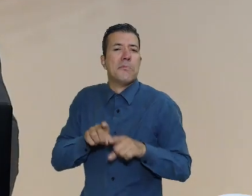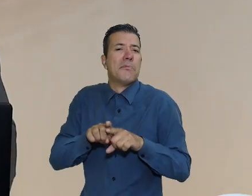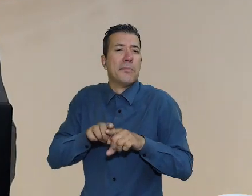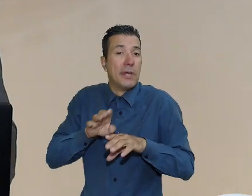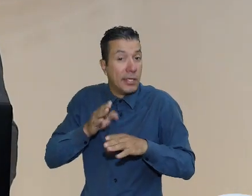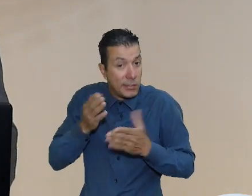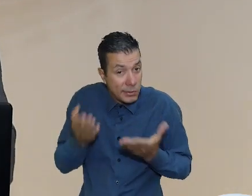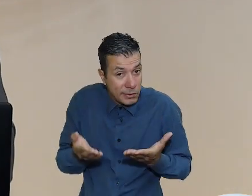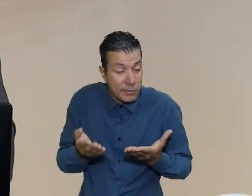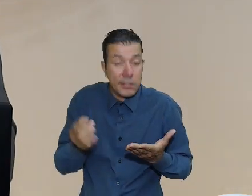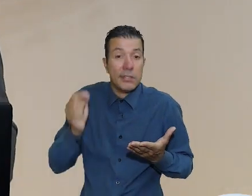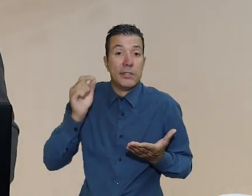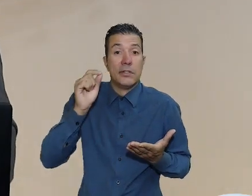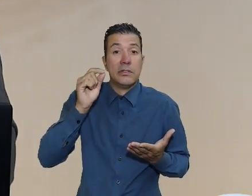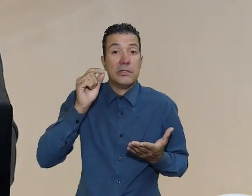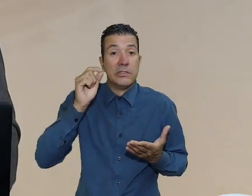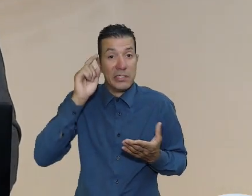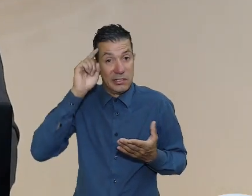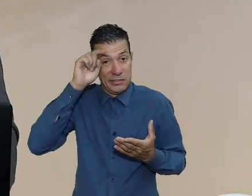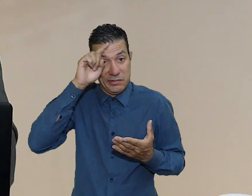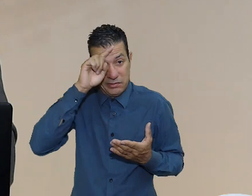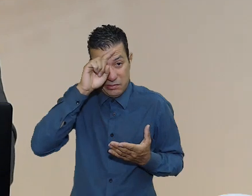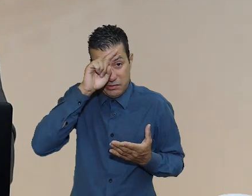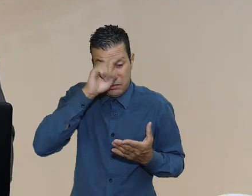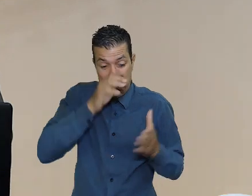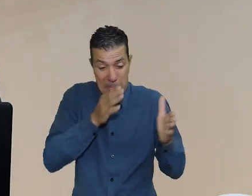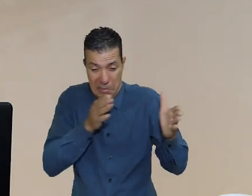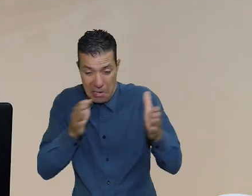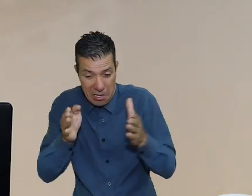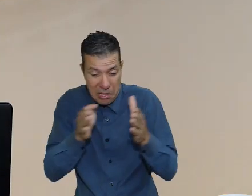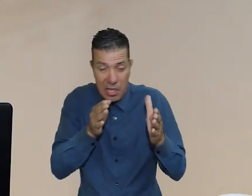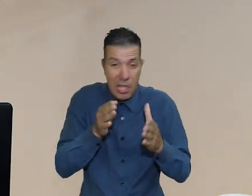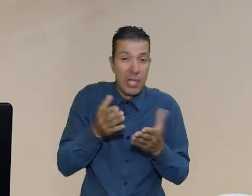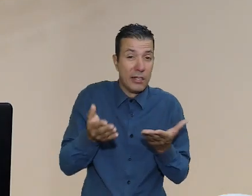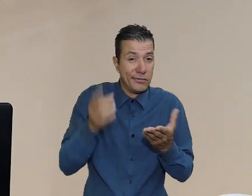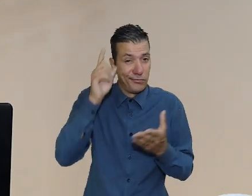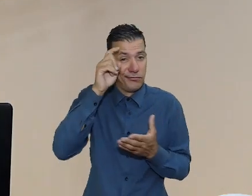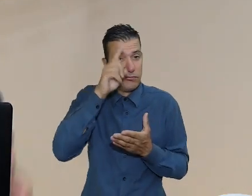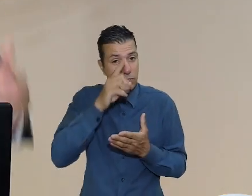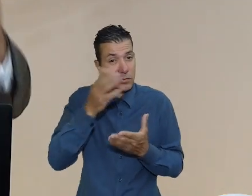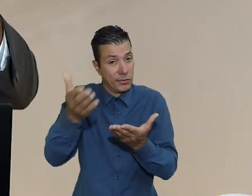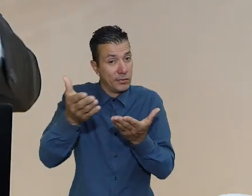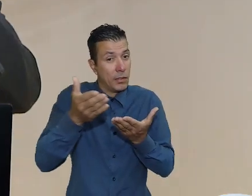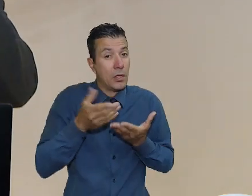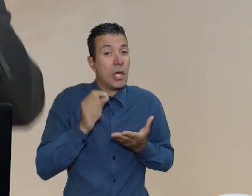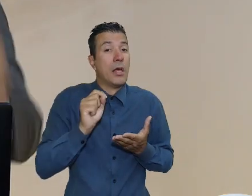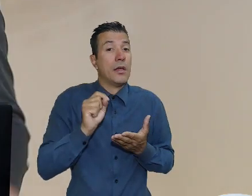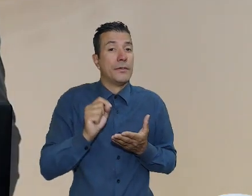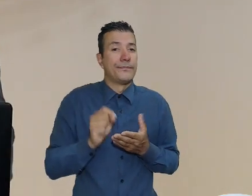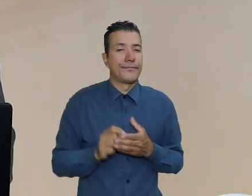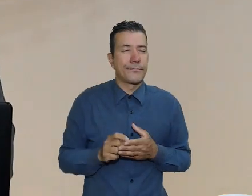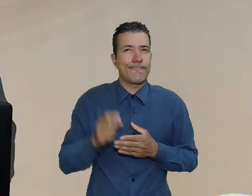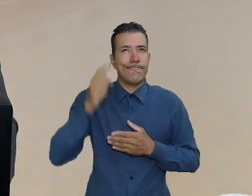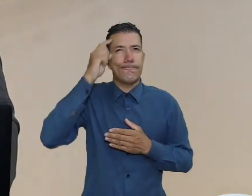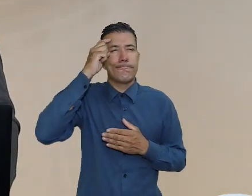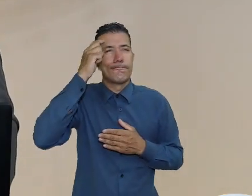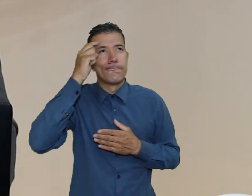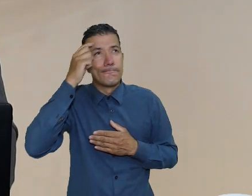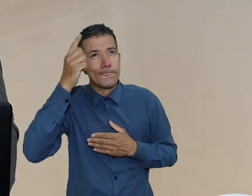que nós estejamos em tempos difíceis. Eu quero convidar a você a, neste momento, processar a